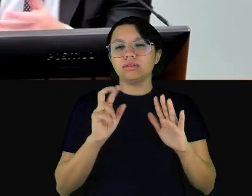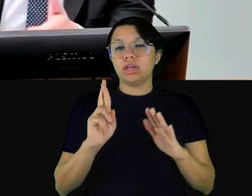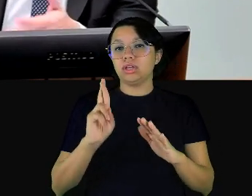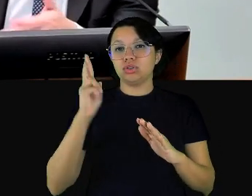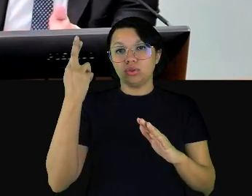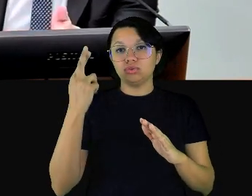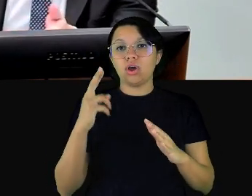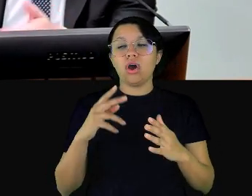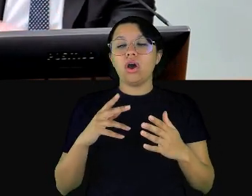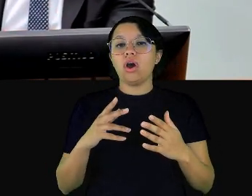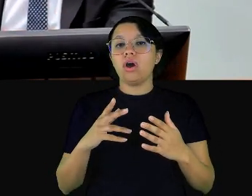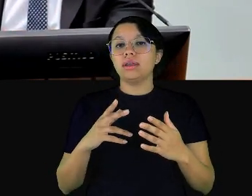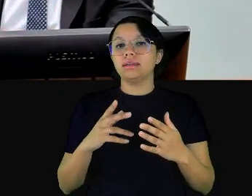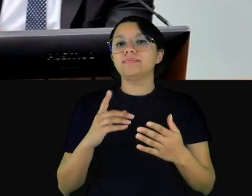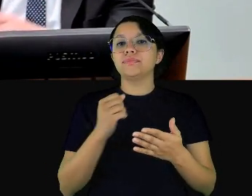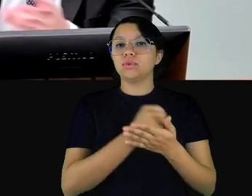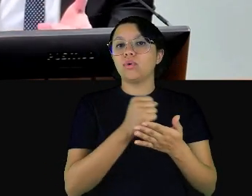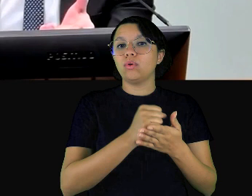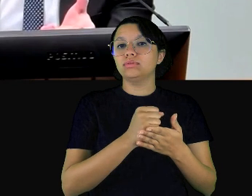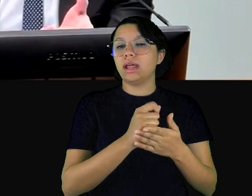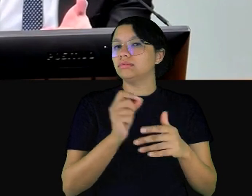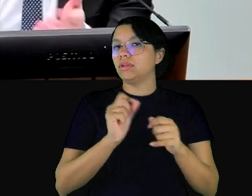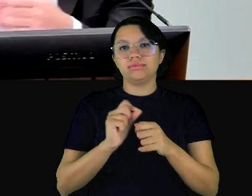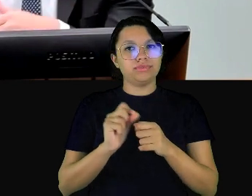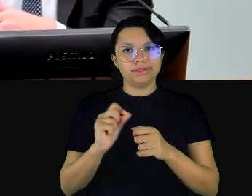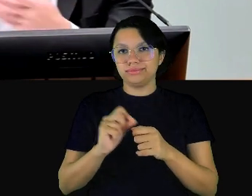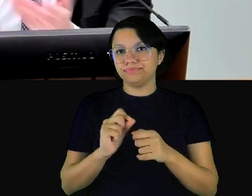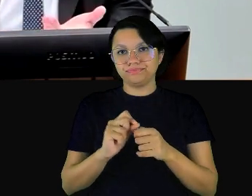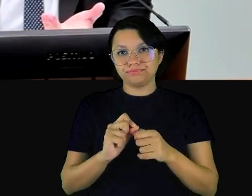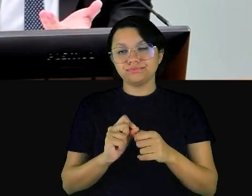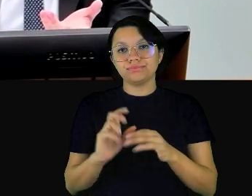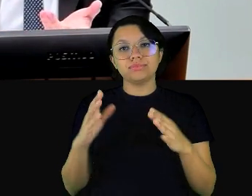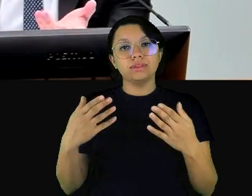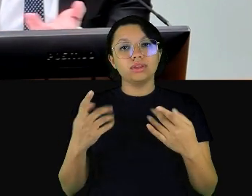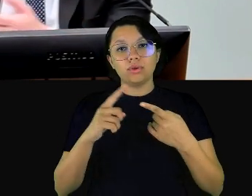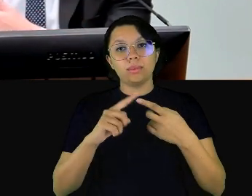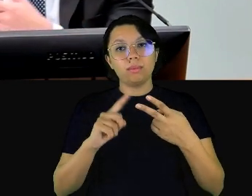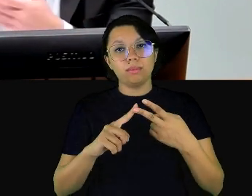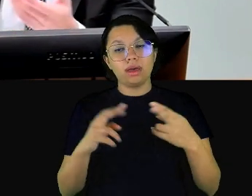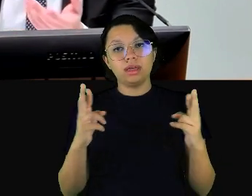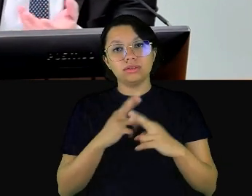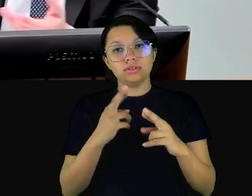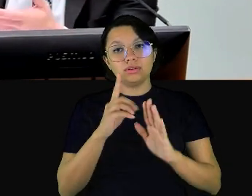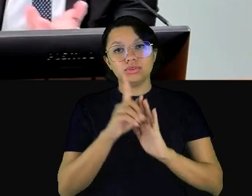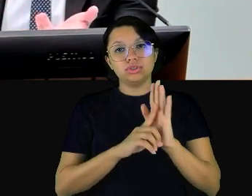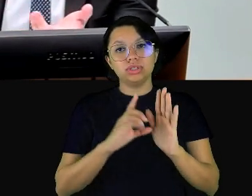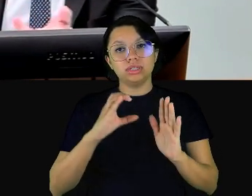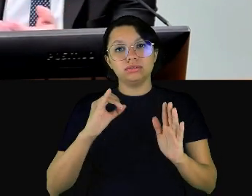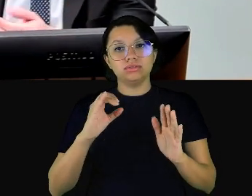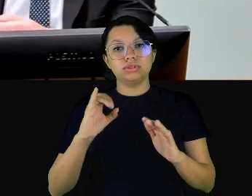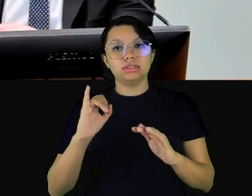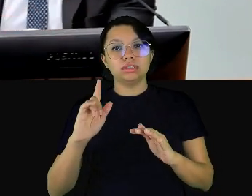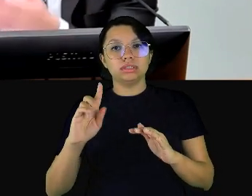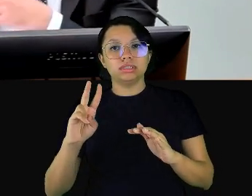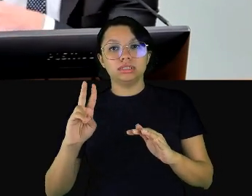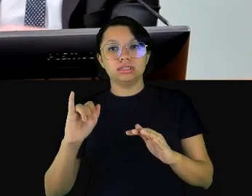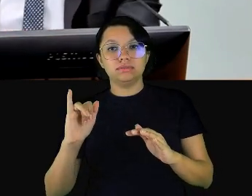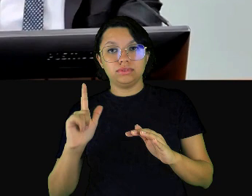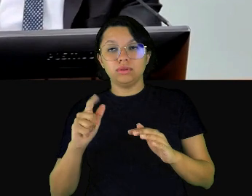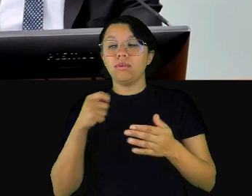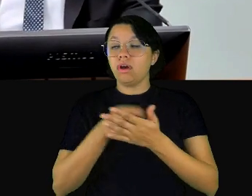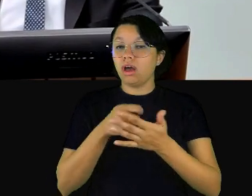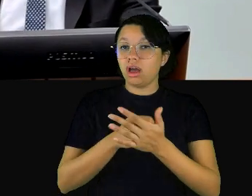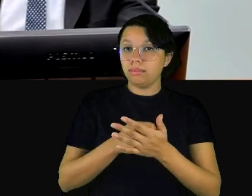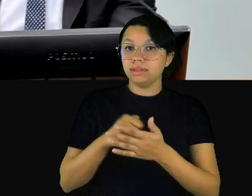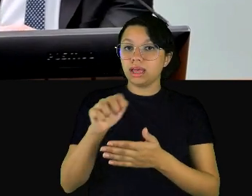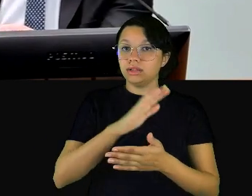e da exceção do contrato não cumprido. São duas questões que simplesmente no direito civil tranquilamente vão se aplicar, e no âmbito do